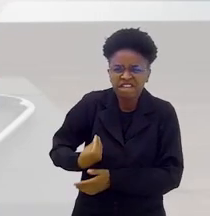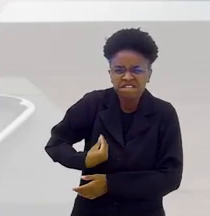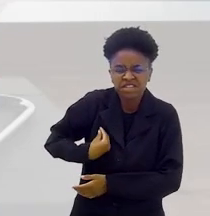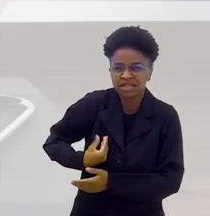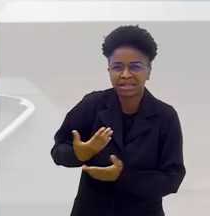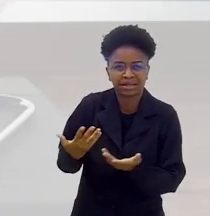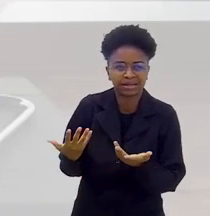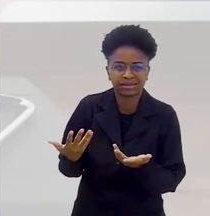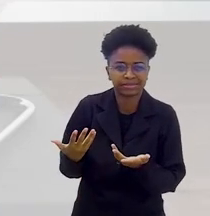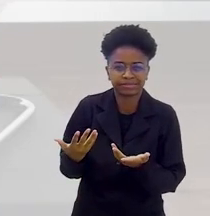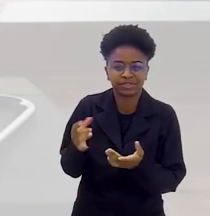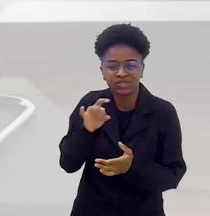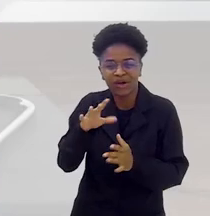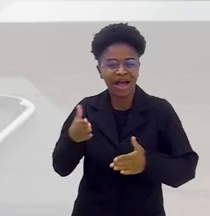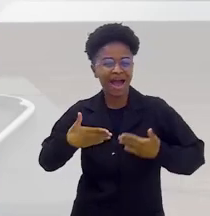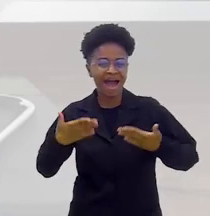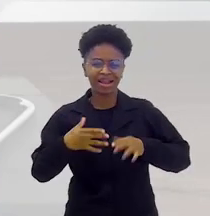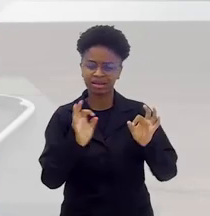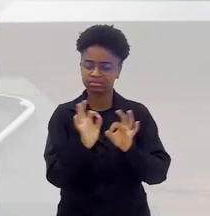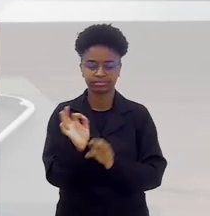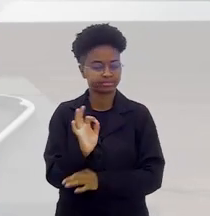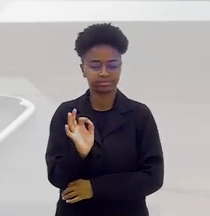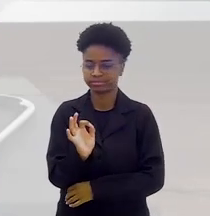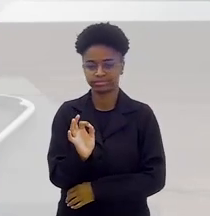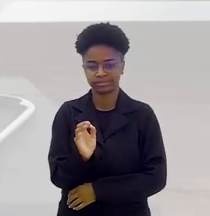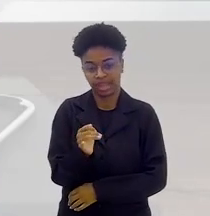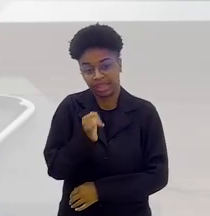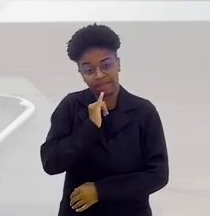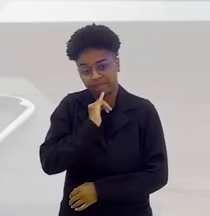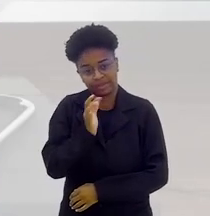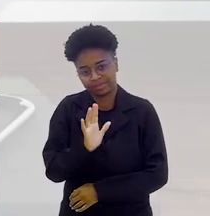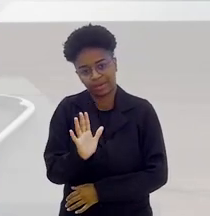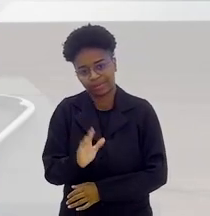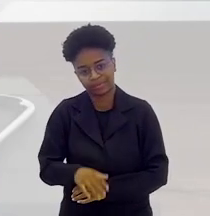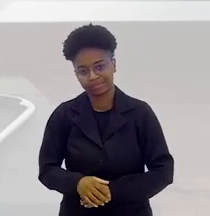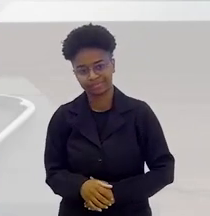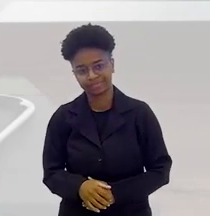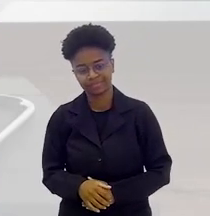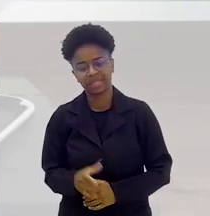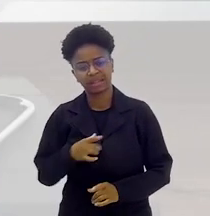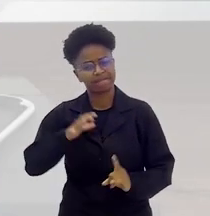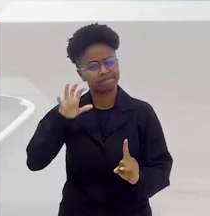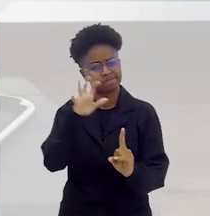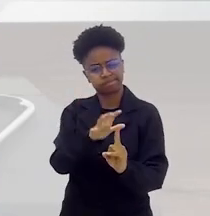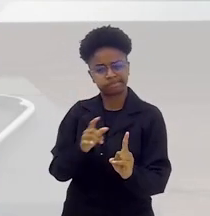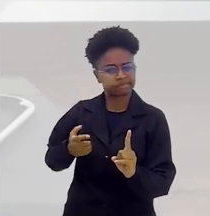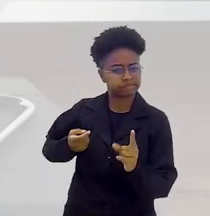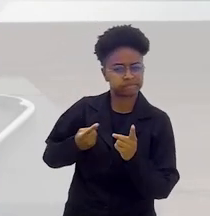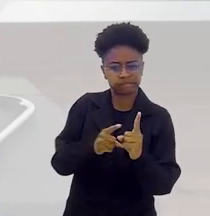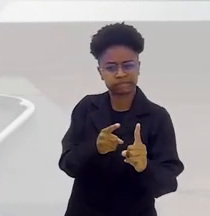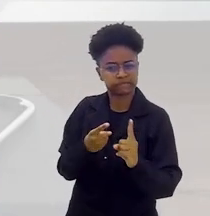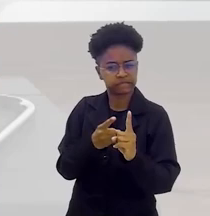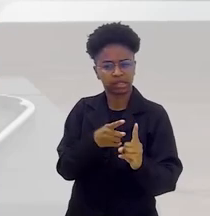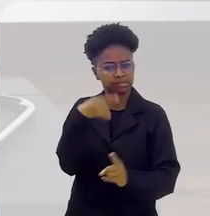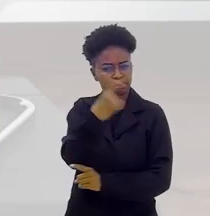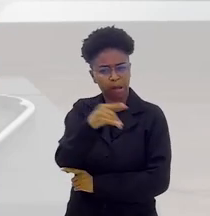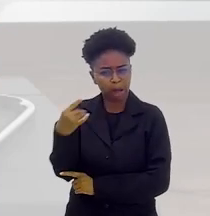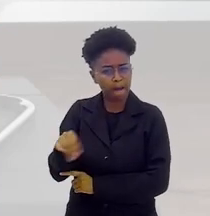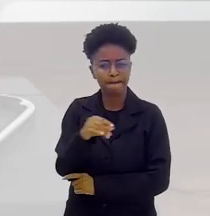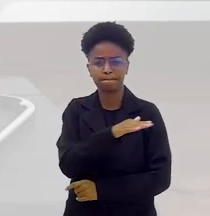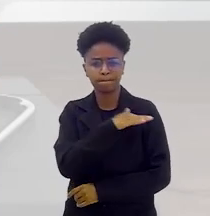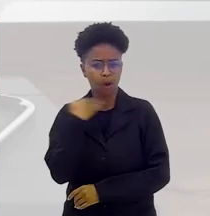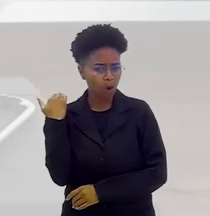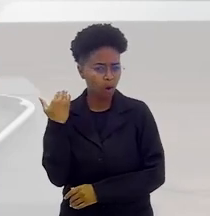uma vida de só alegrias. Não, infelizmente, não. Foram perseguidos, foram